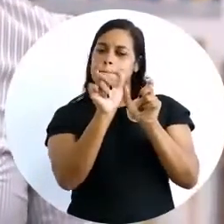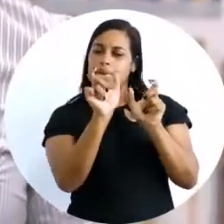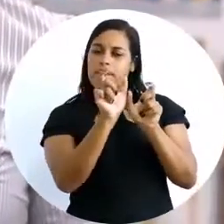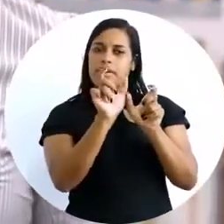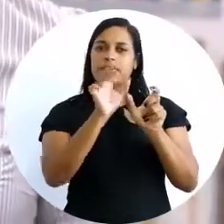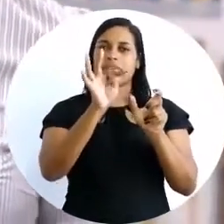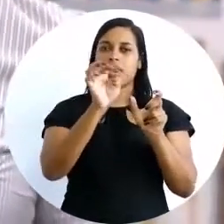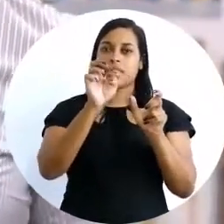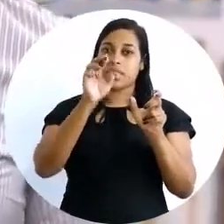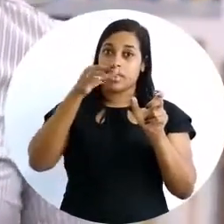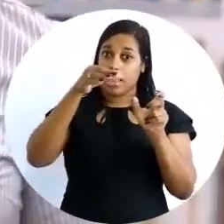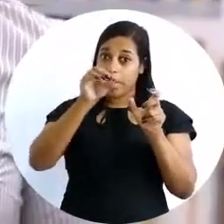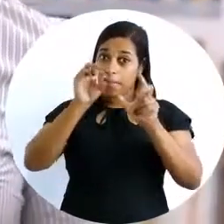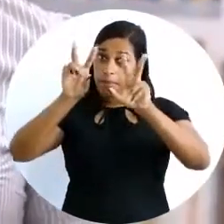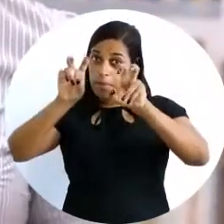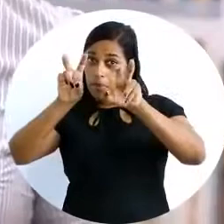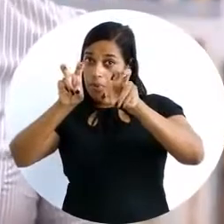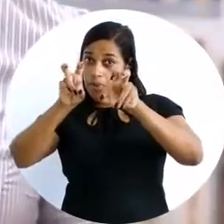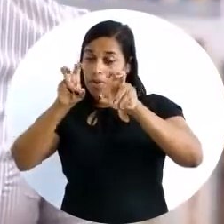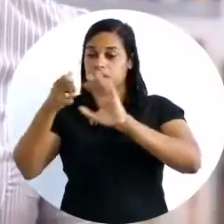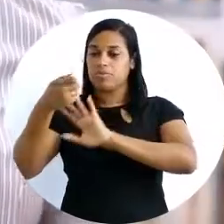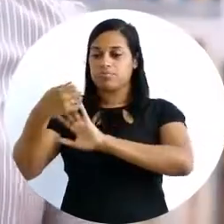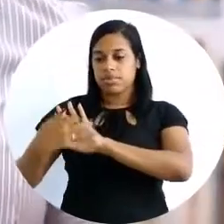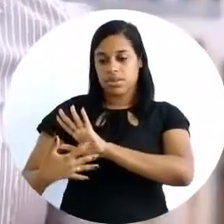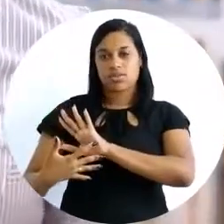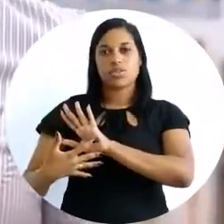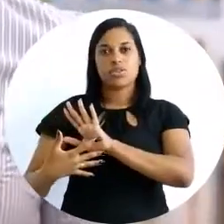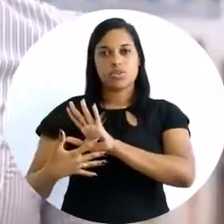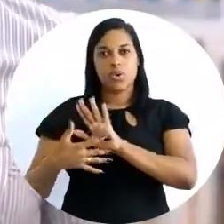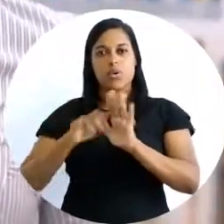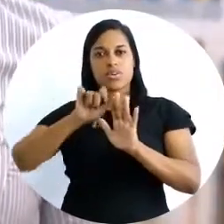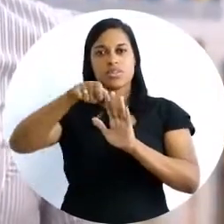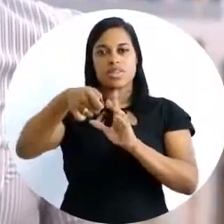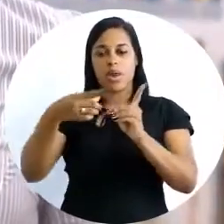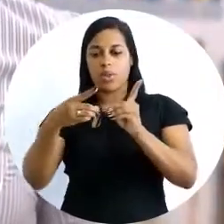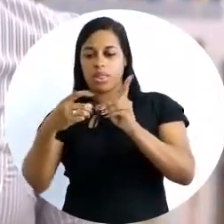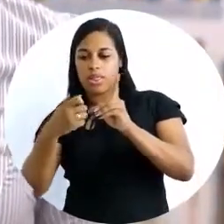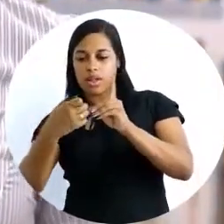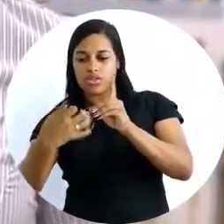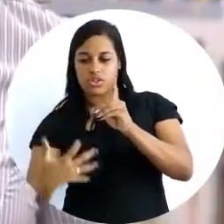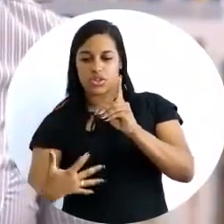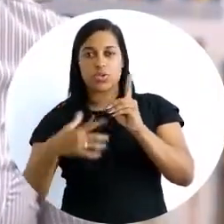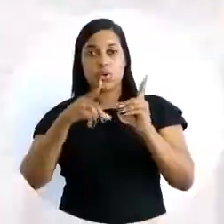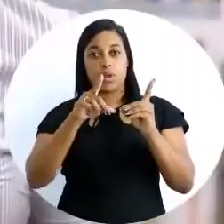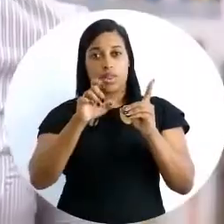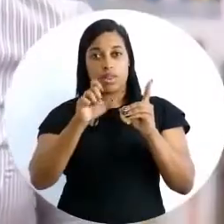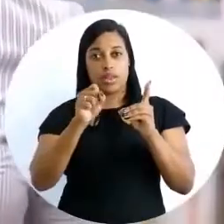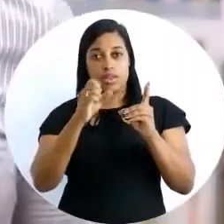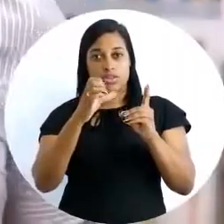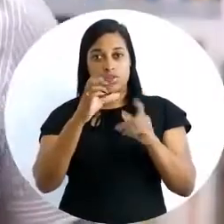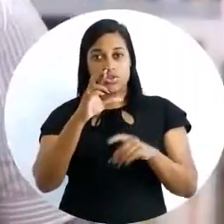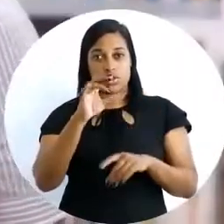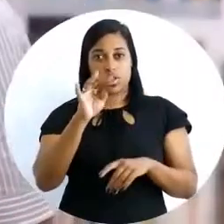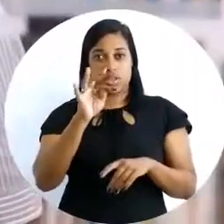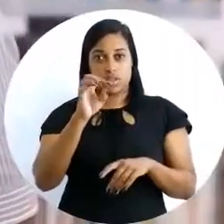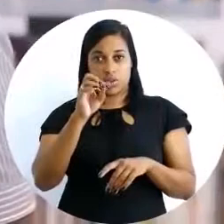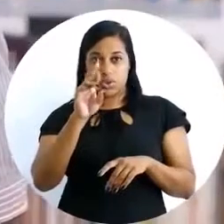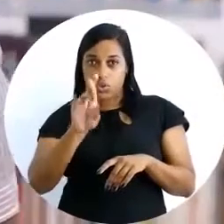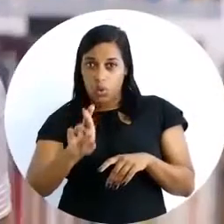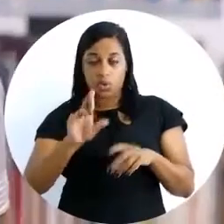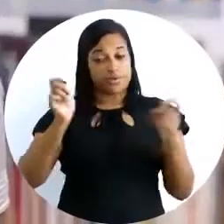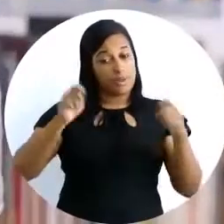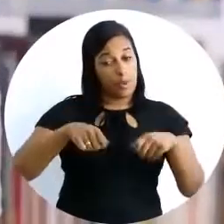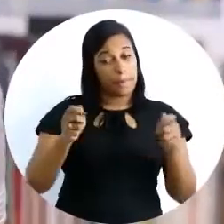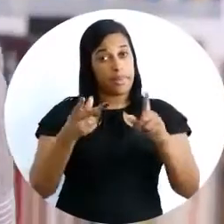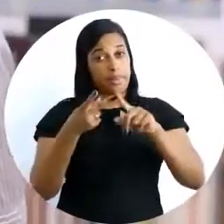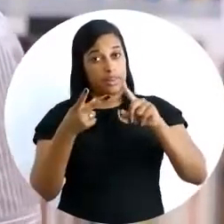e principalmente as questões sobre leitura técnica, que a gente vai tomar agora na competência 2. Então, na nossa competência